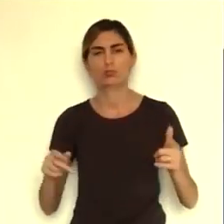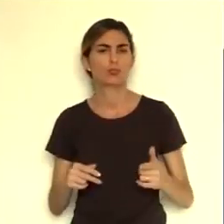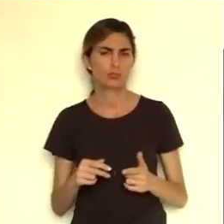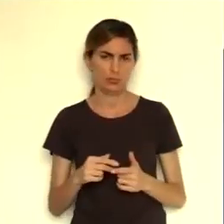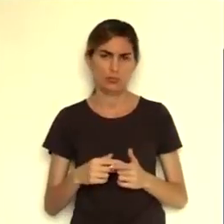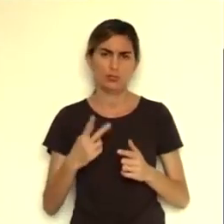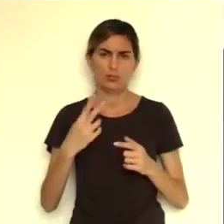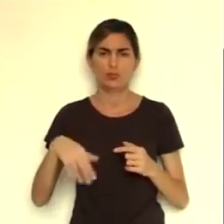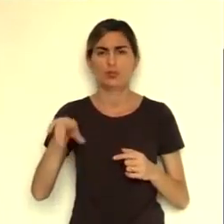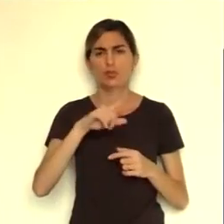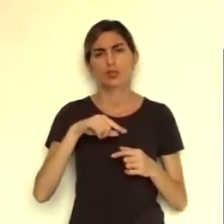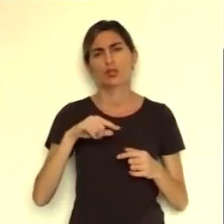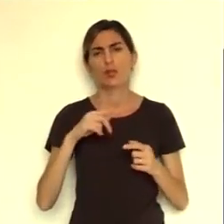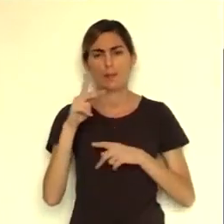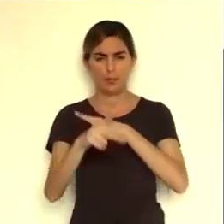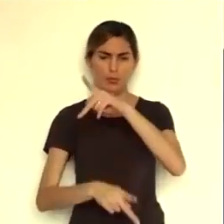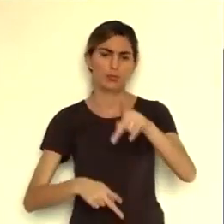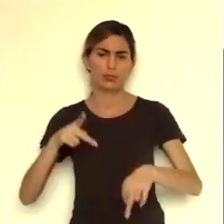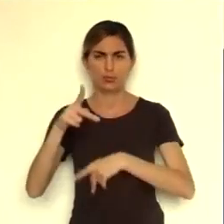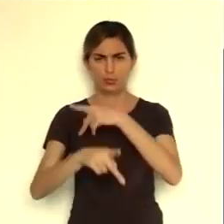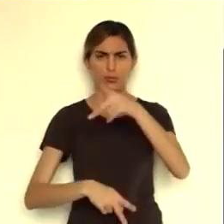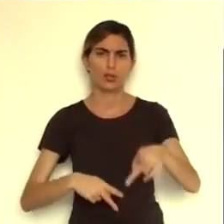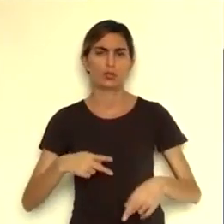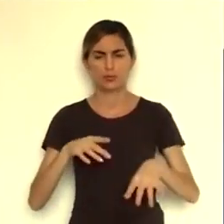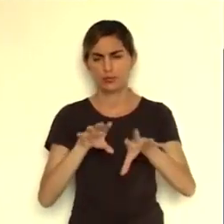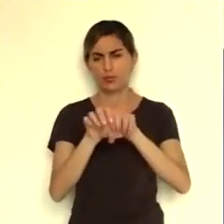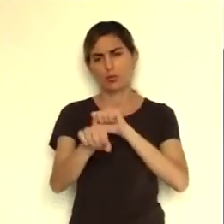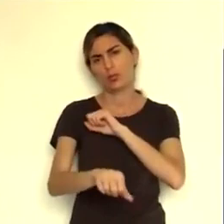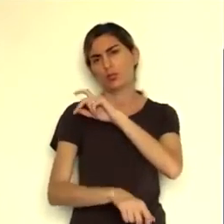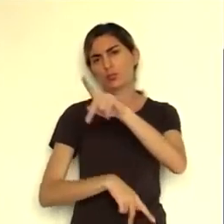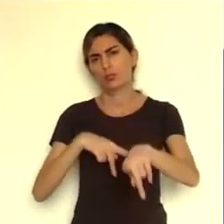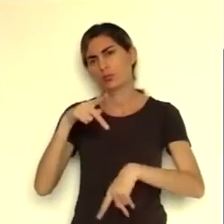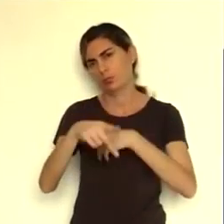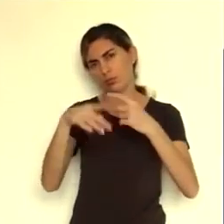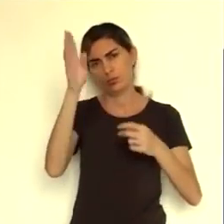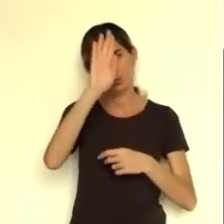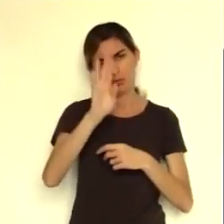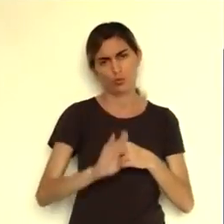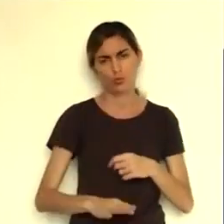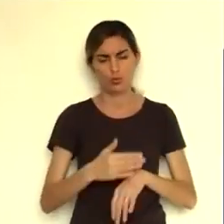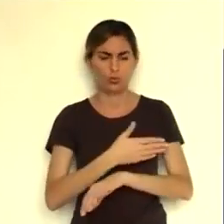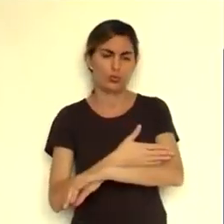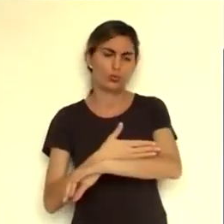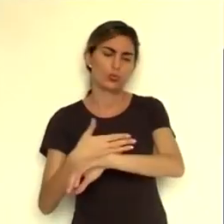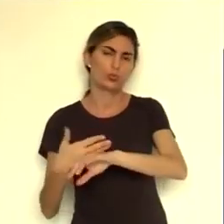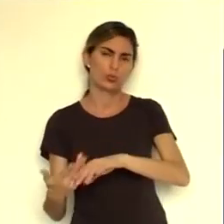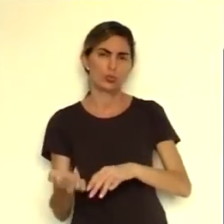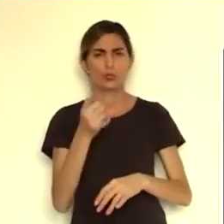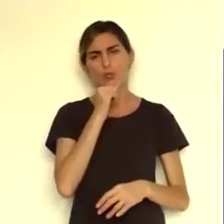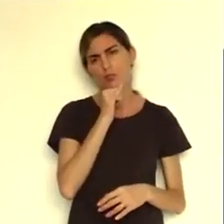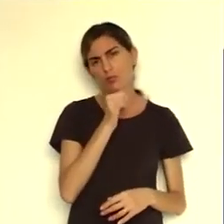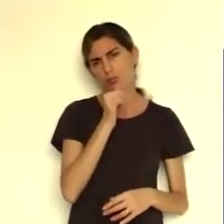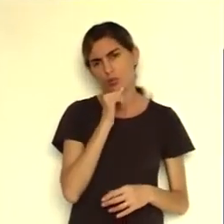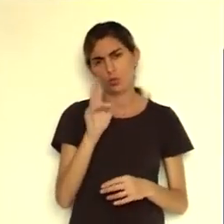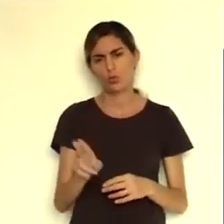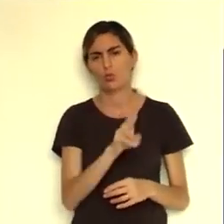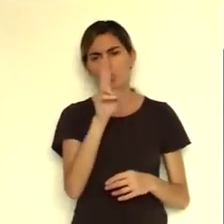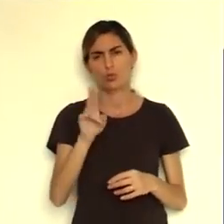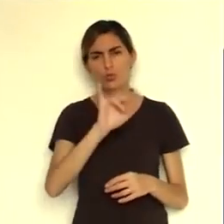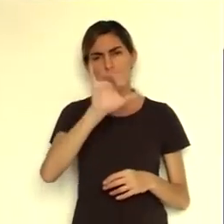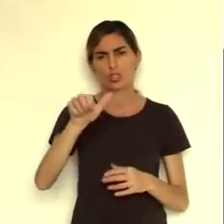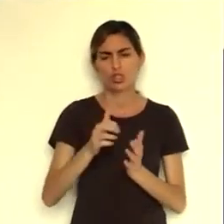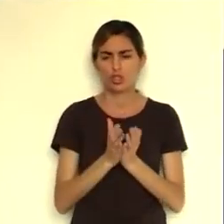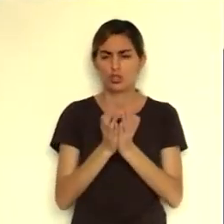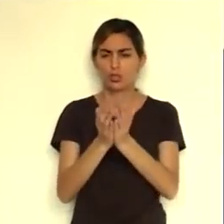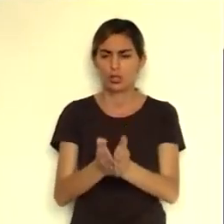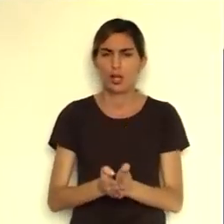inúmeras contribuições para a população, a formação da população brasileira. Os costumes, por exemplo, como o uso